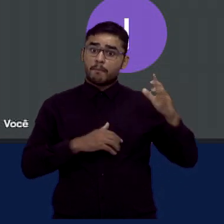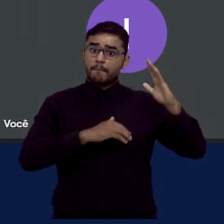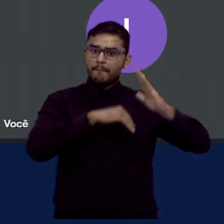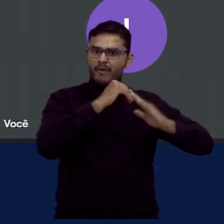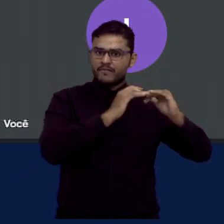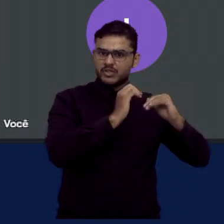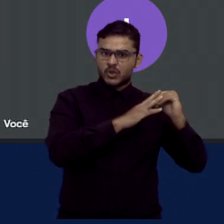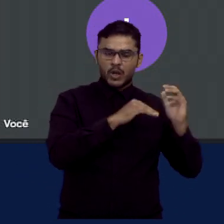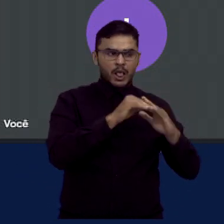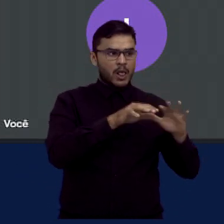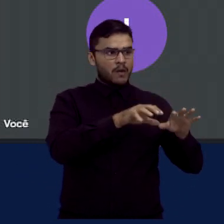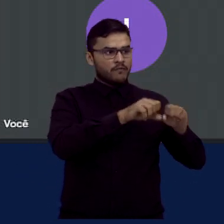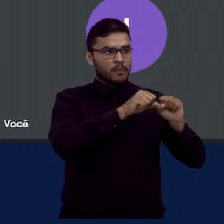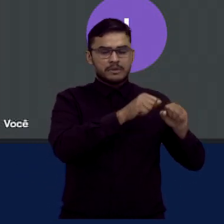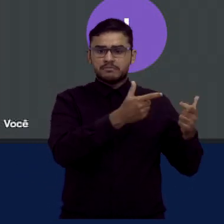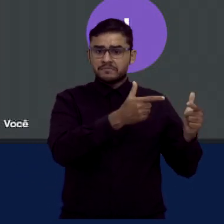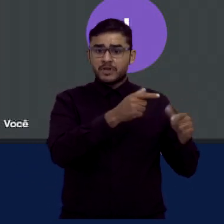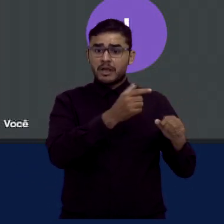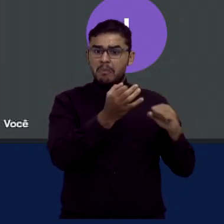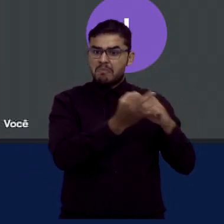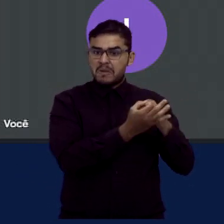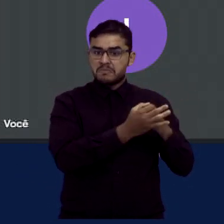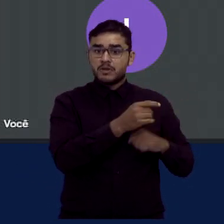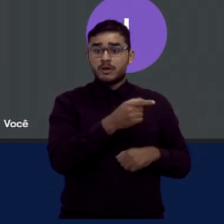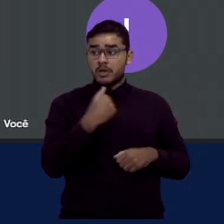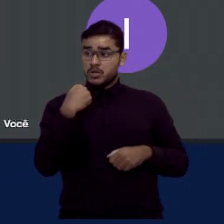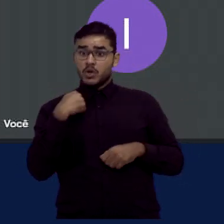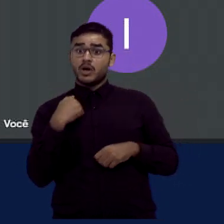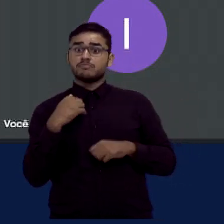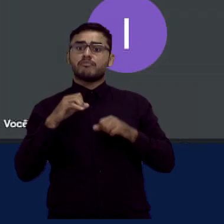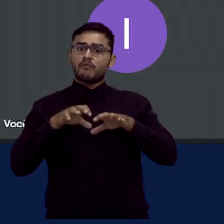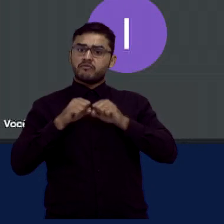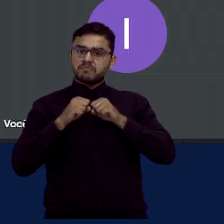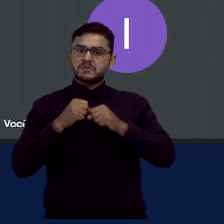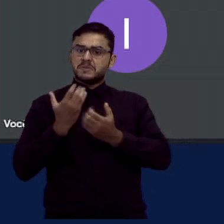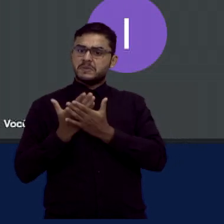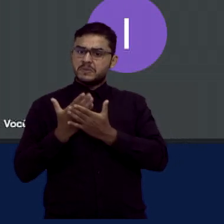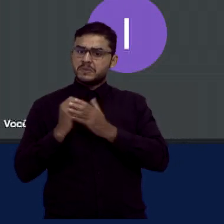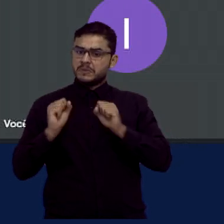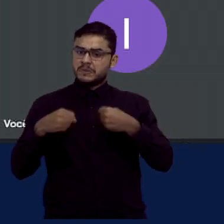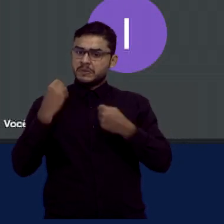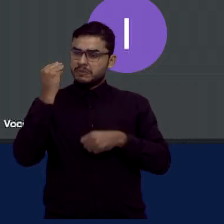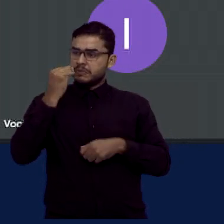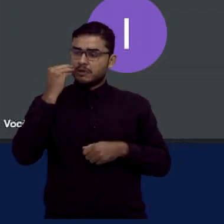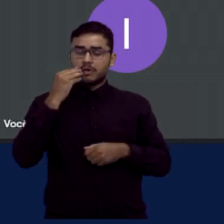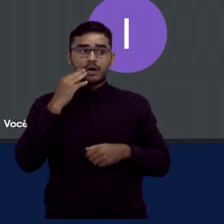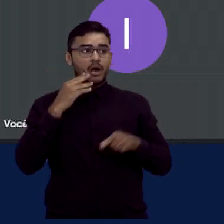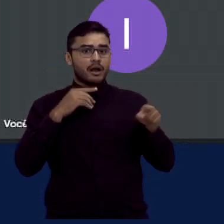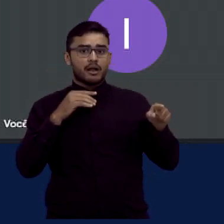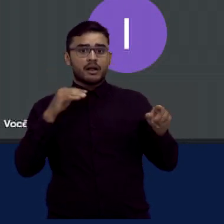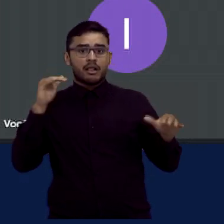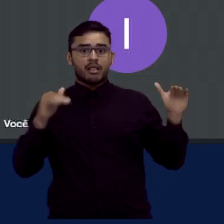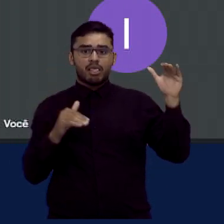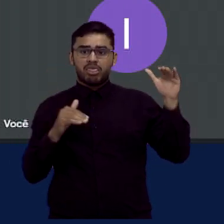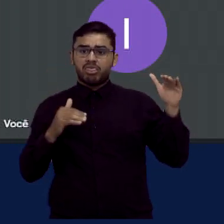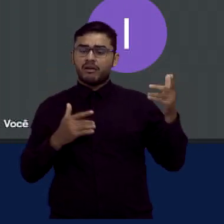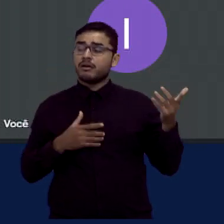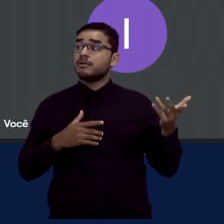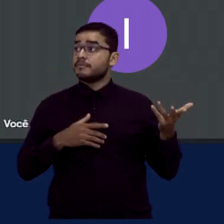E aí você vê um risco. Isso. E quando você vê um risco à sua sobrevivência, você não pensa muito.